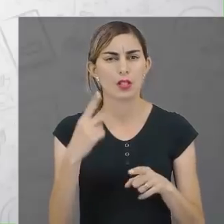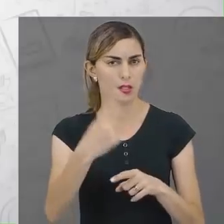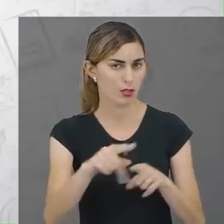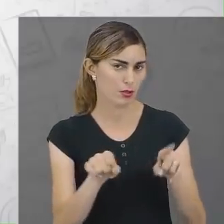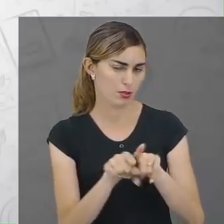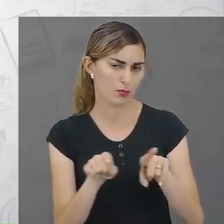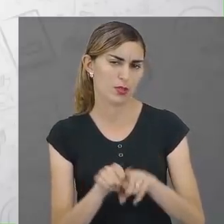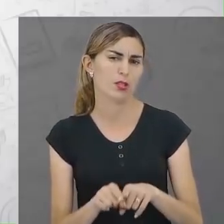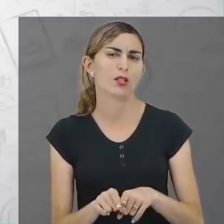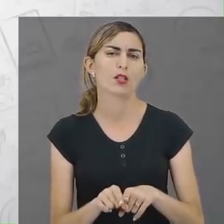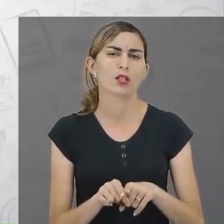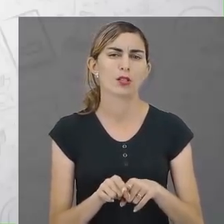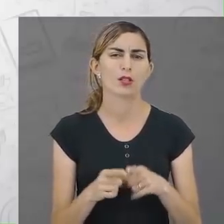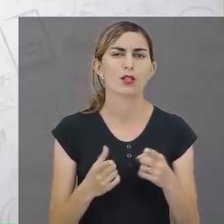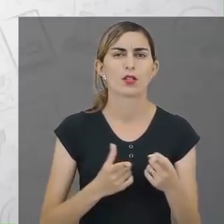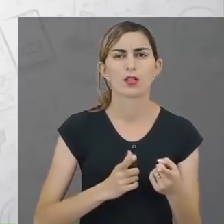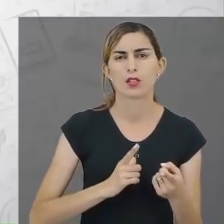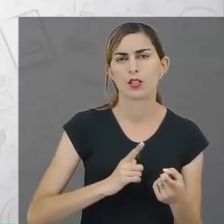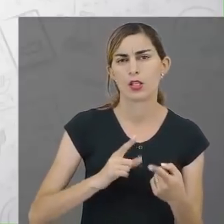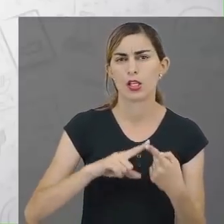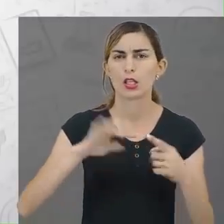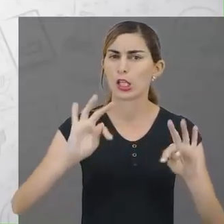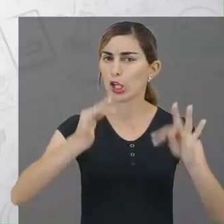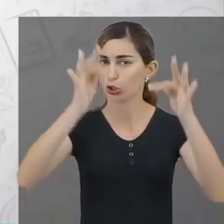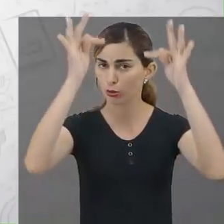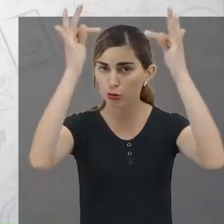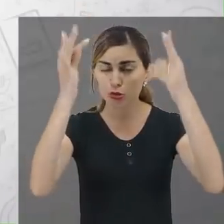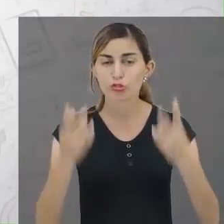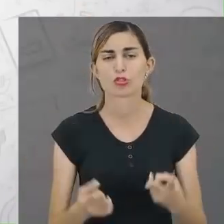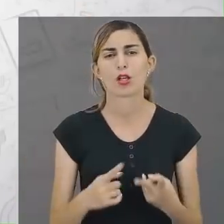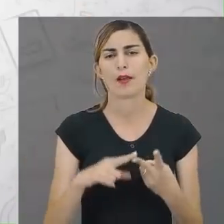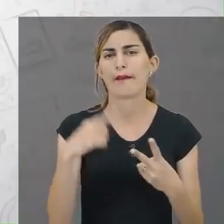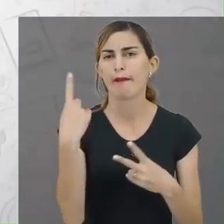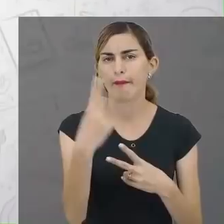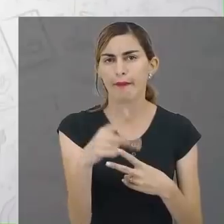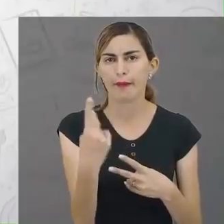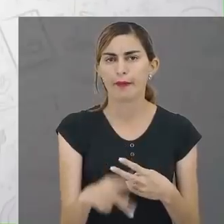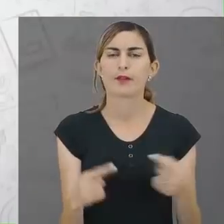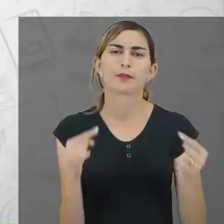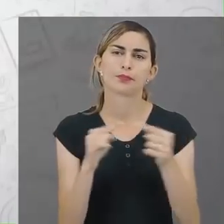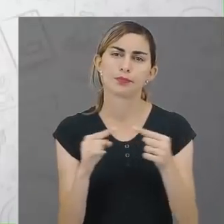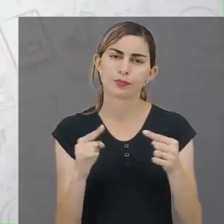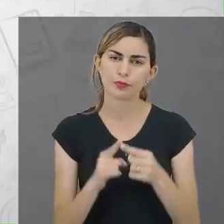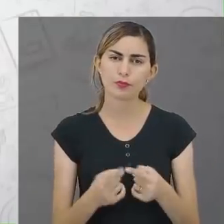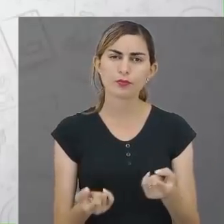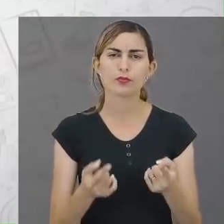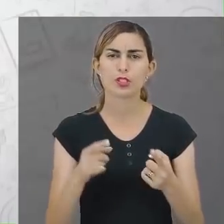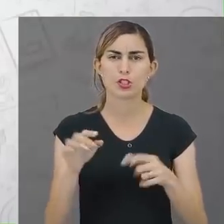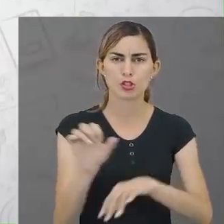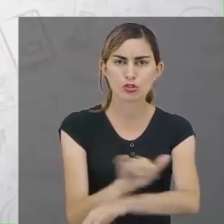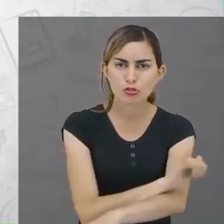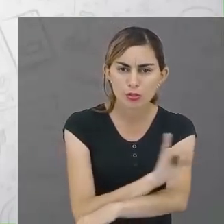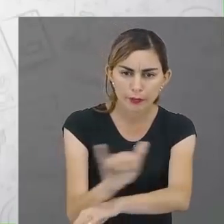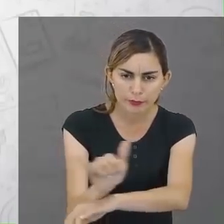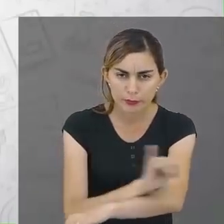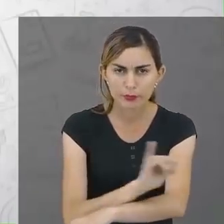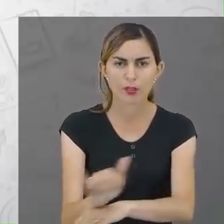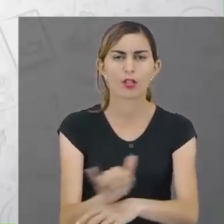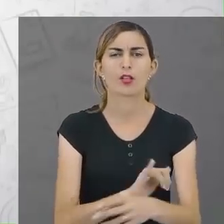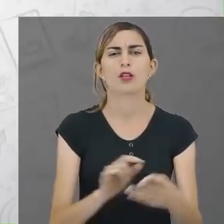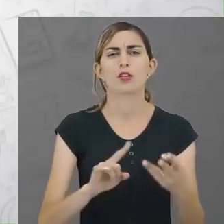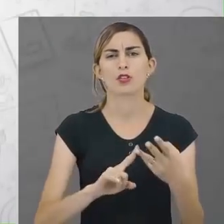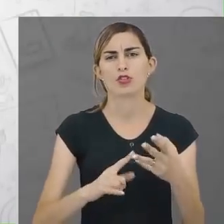Ela está em tecnologia, ela está em estratégia,